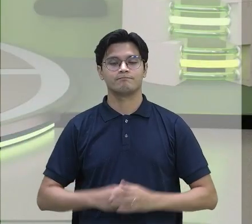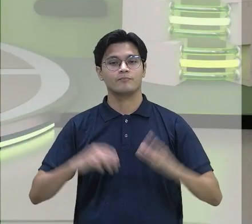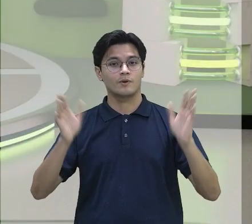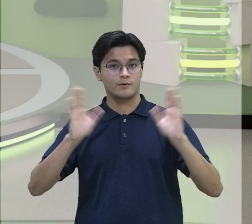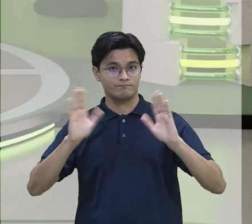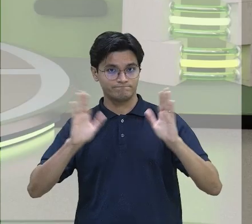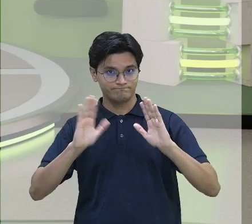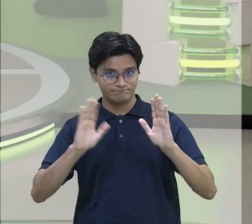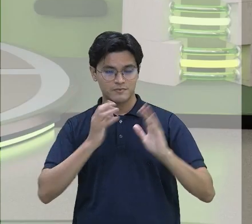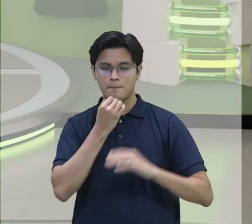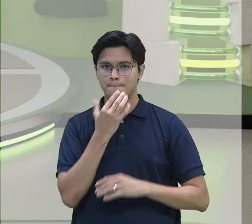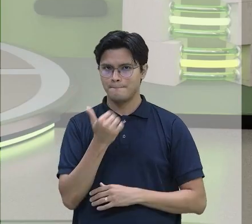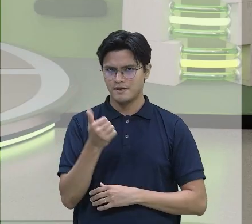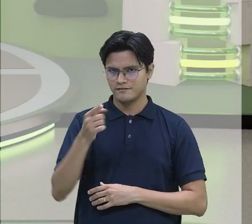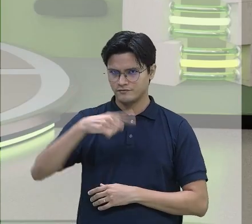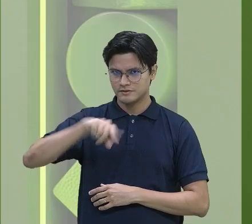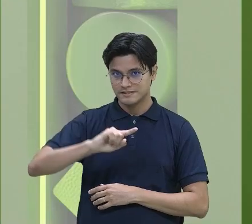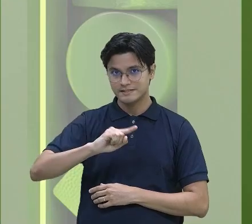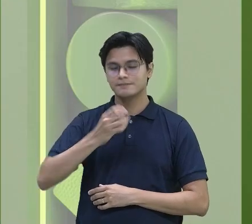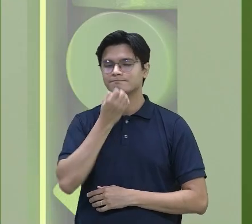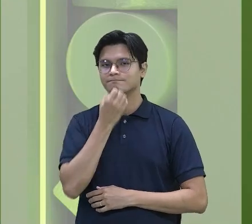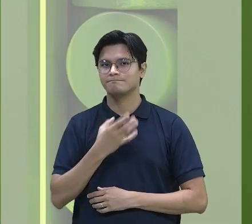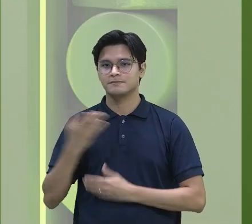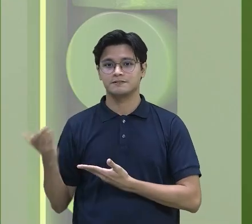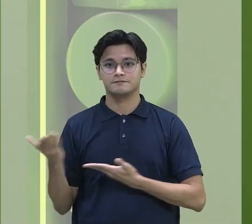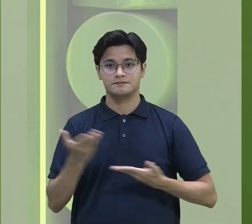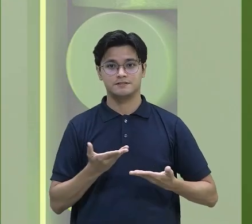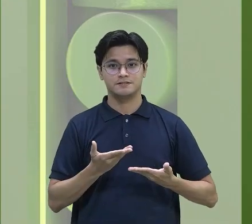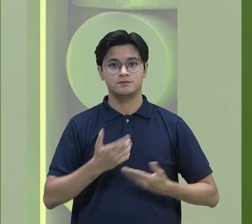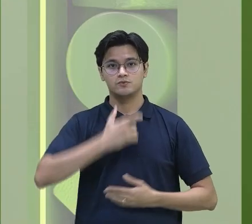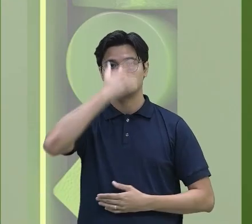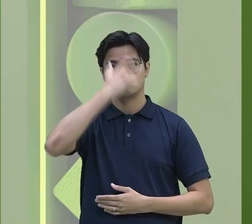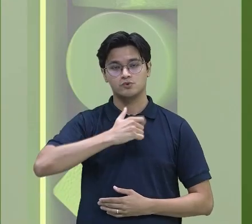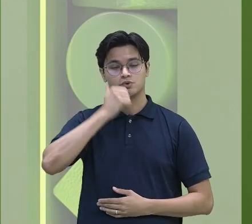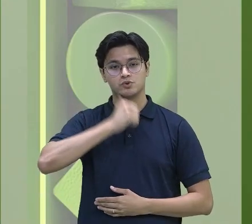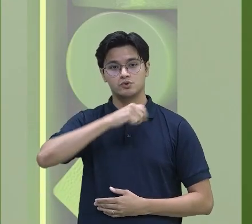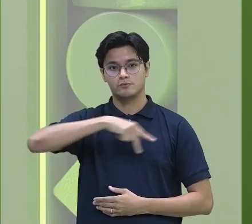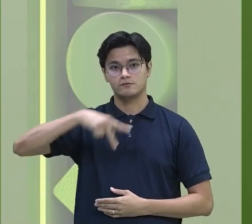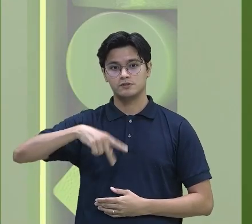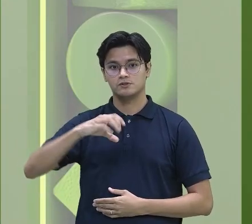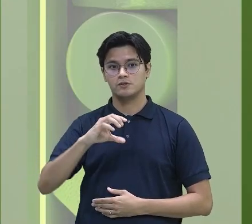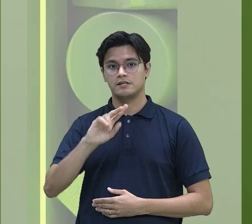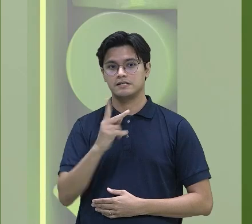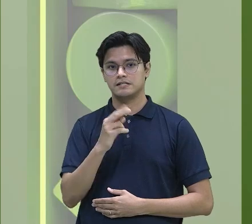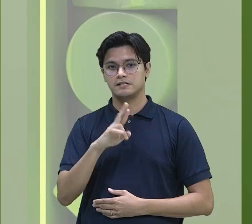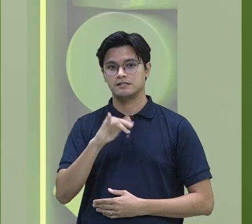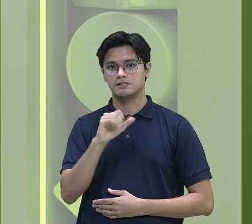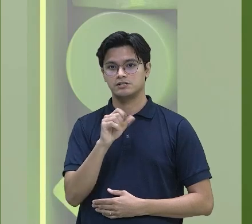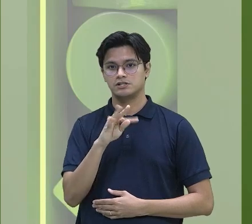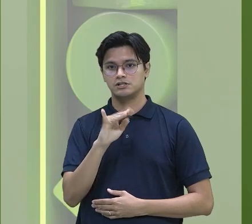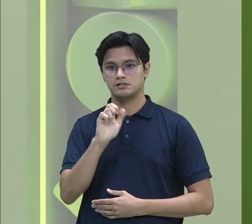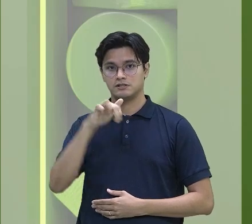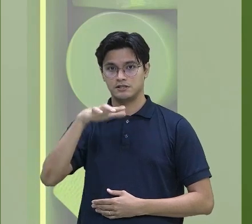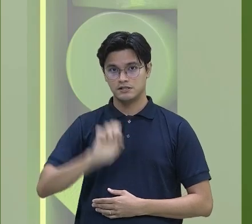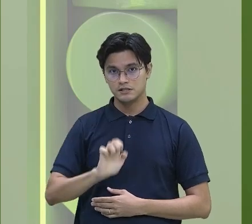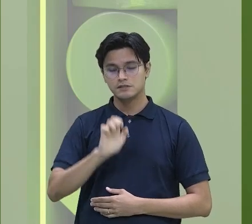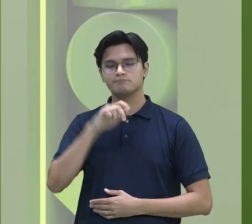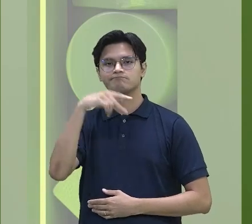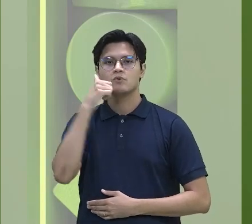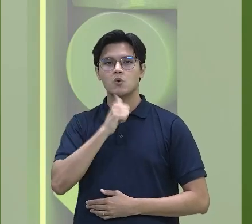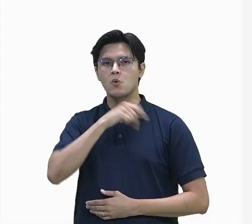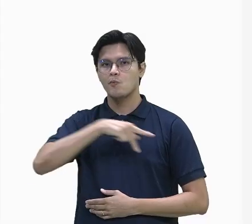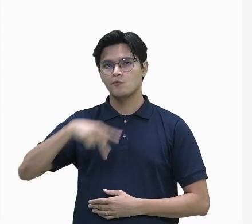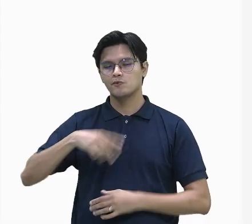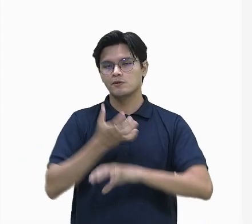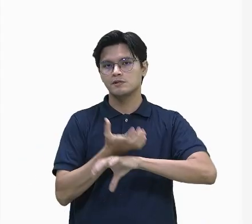Olá, como vão todos? Sejam muito bem-vindos. Eu sou a professora Cristiane Oliveira, a sua professora de Biologia, e vamos conhecer a